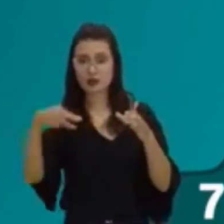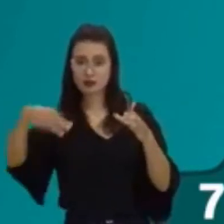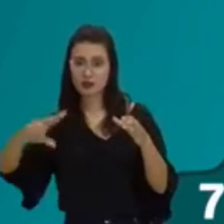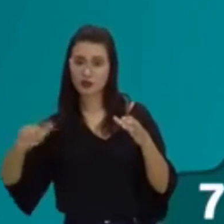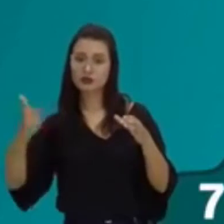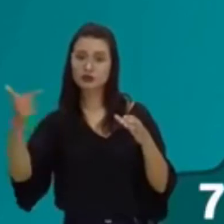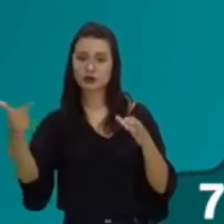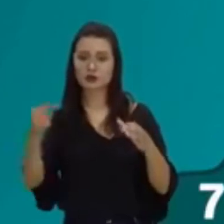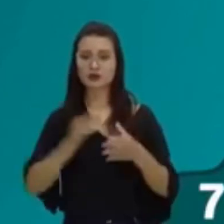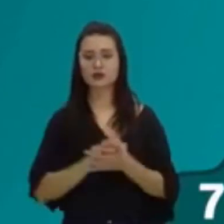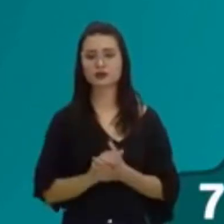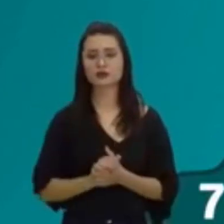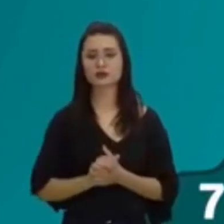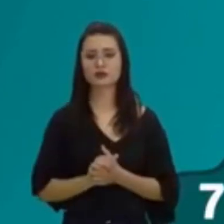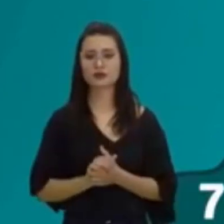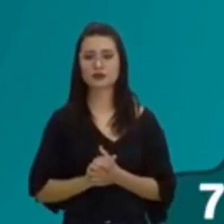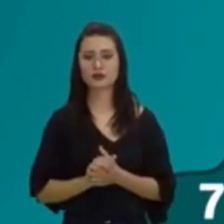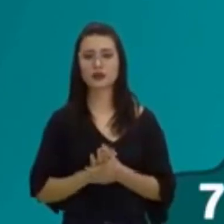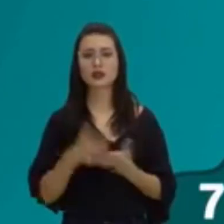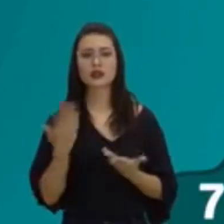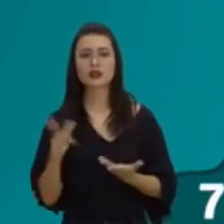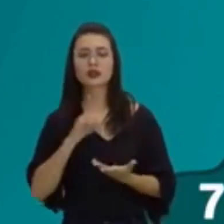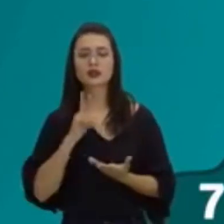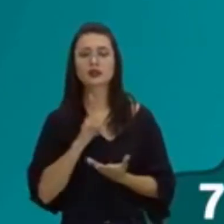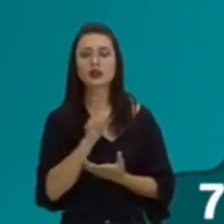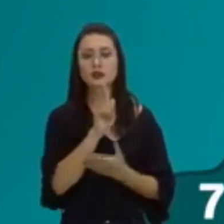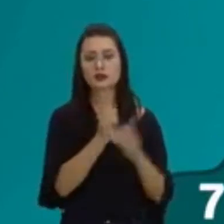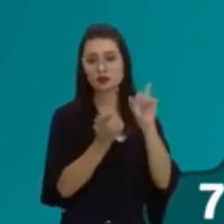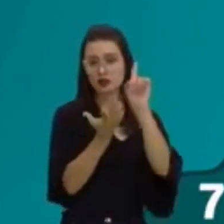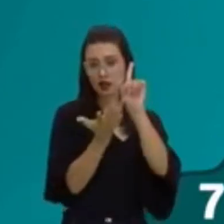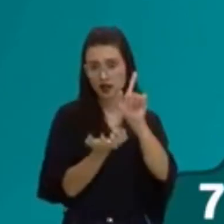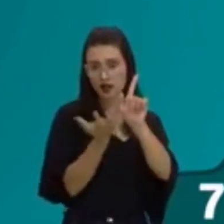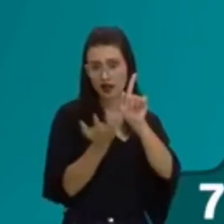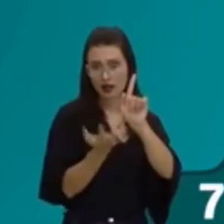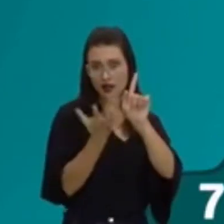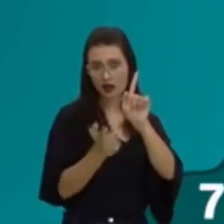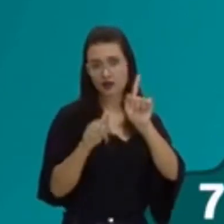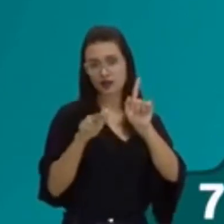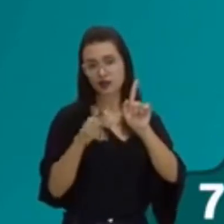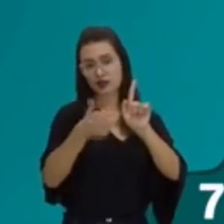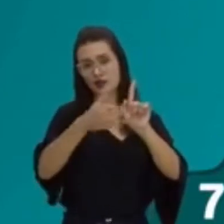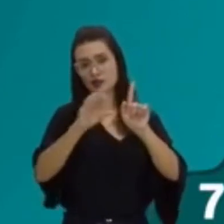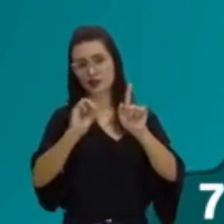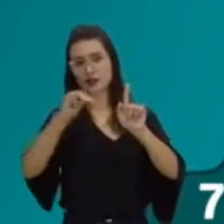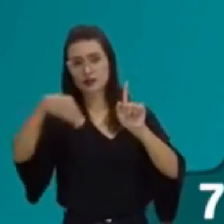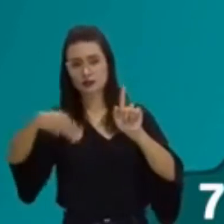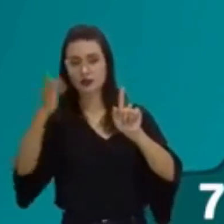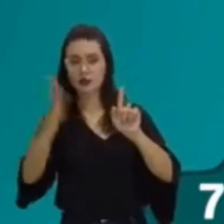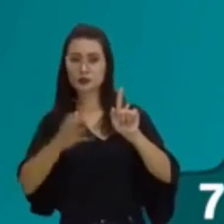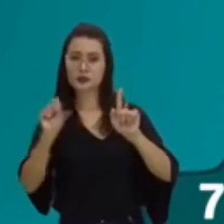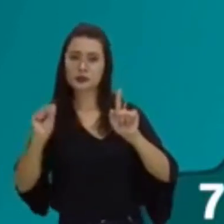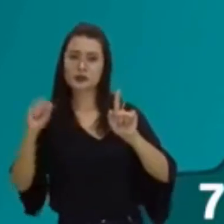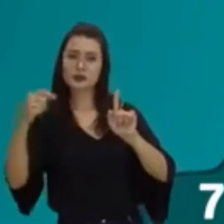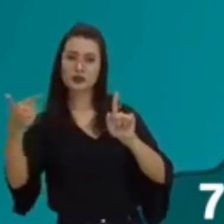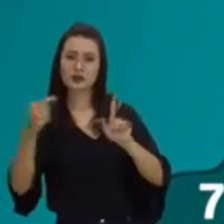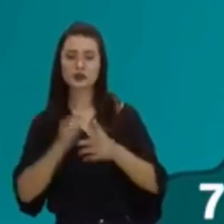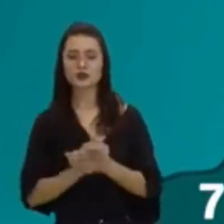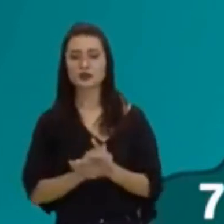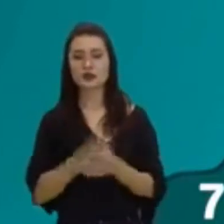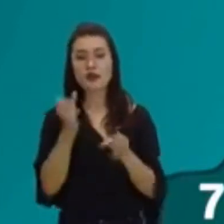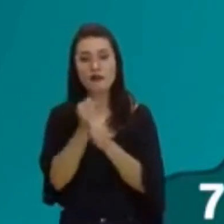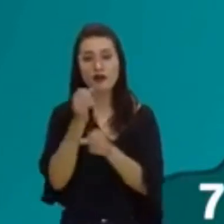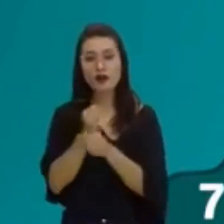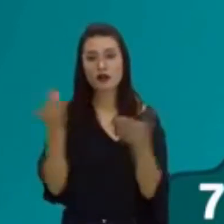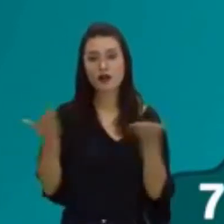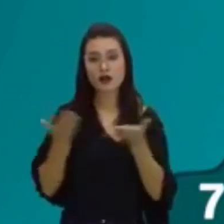metros quadrados. E sendo G igual a 10 metros por segundo quadrado, calcule. Então, a pressão